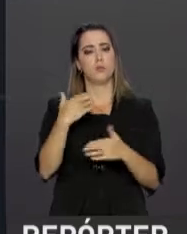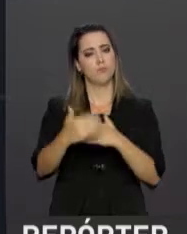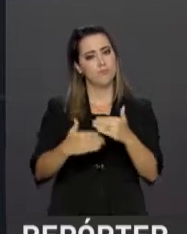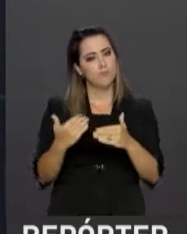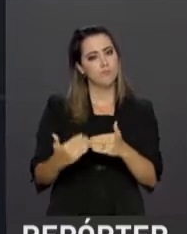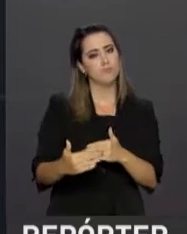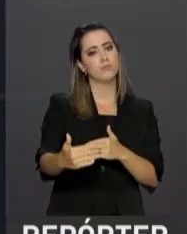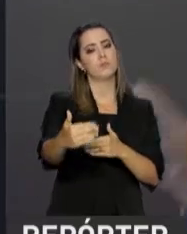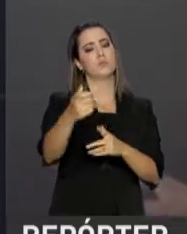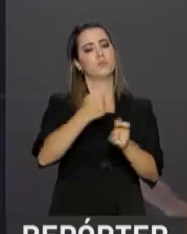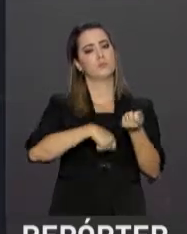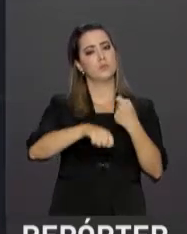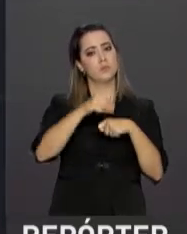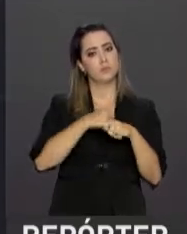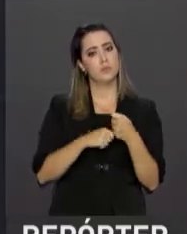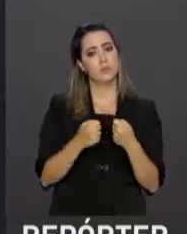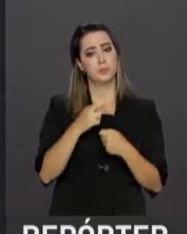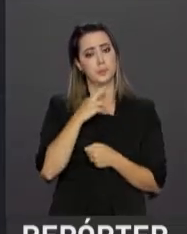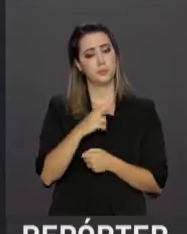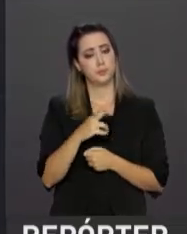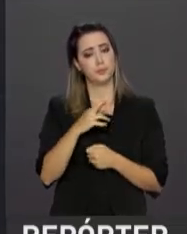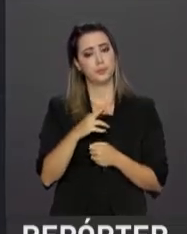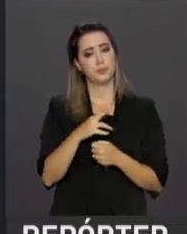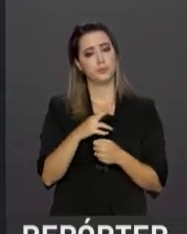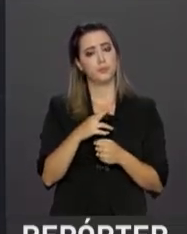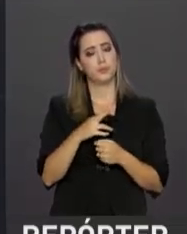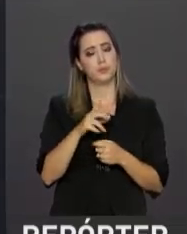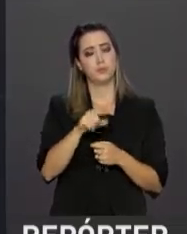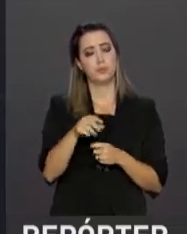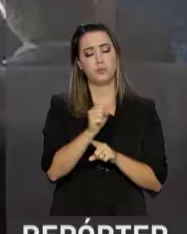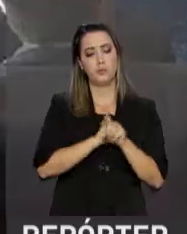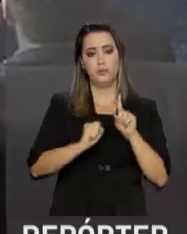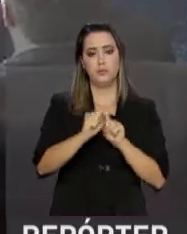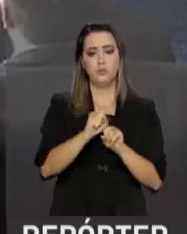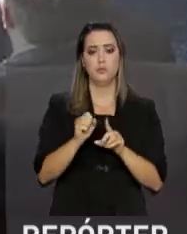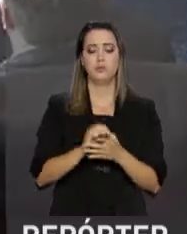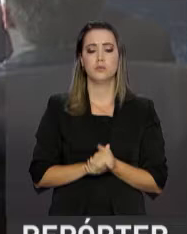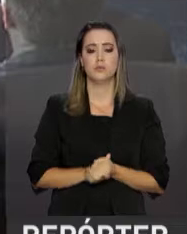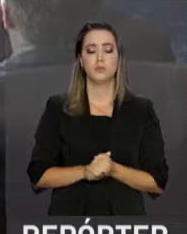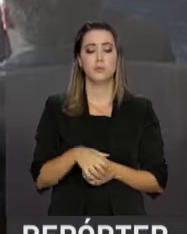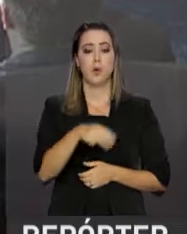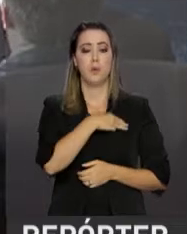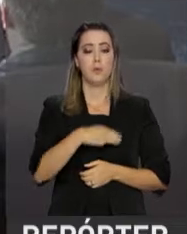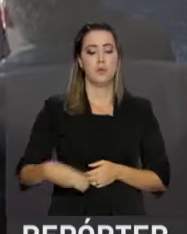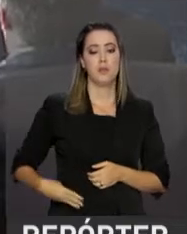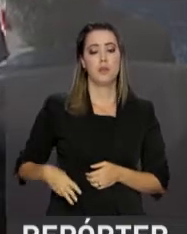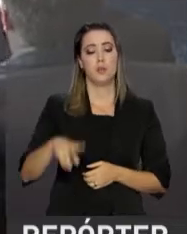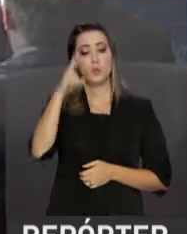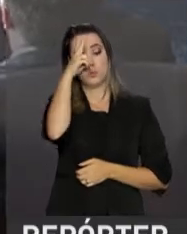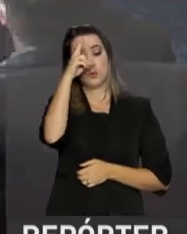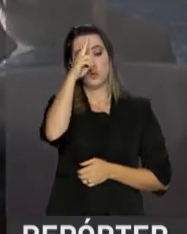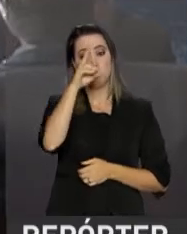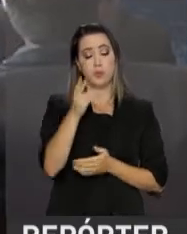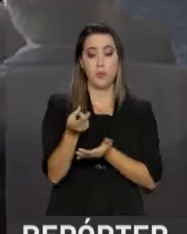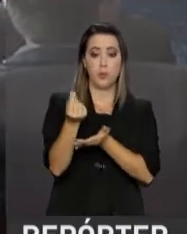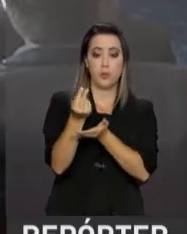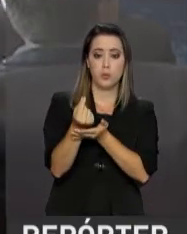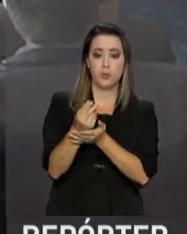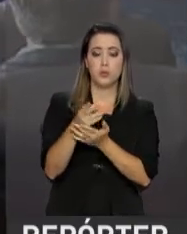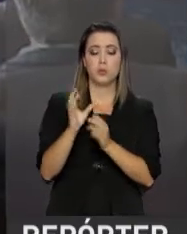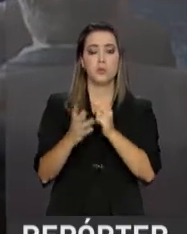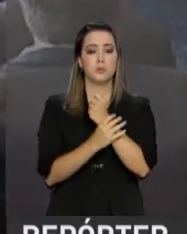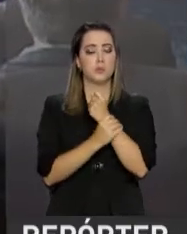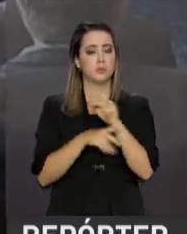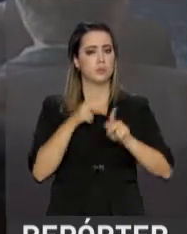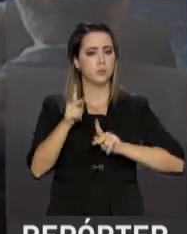econômico gerando resultados para a sociedade o ministro lembrou que o investimento em segurança pública recuperação